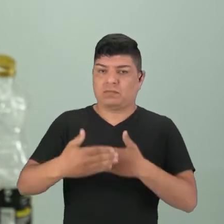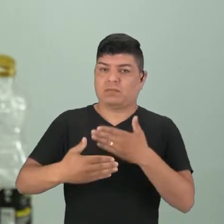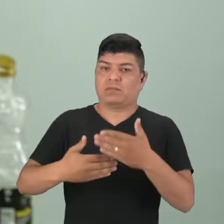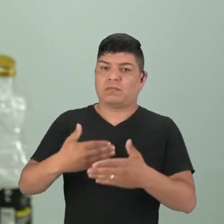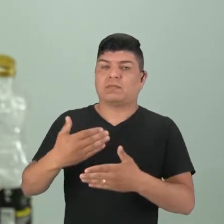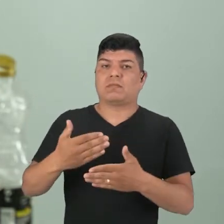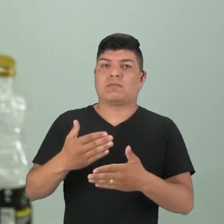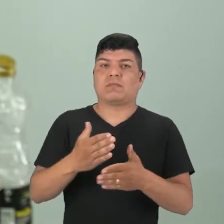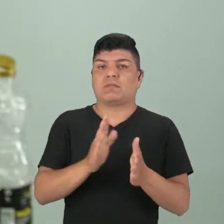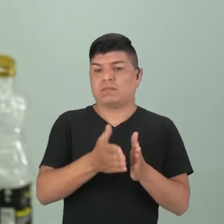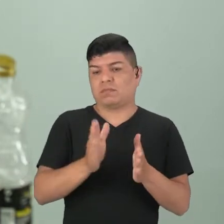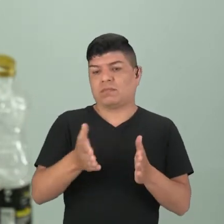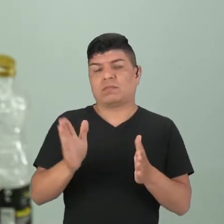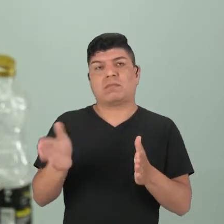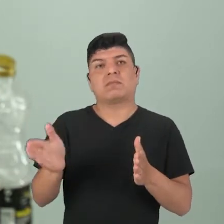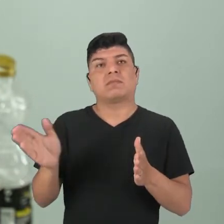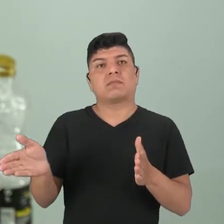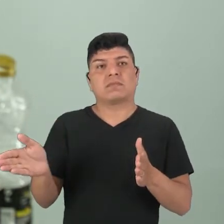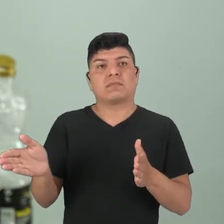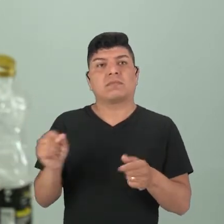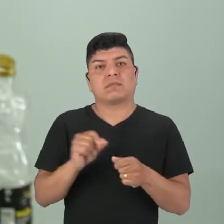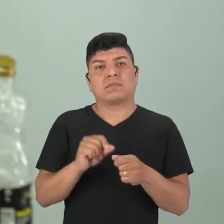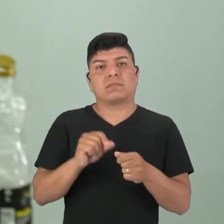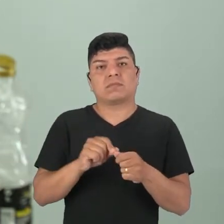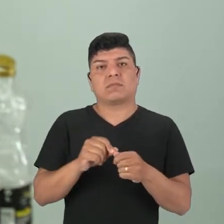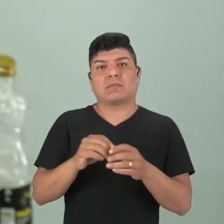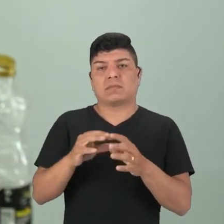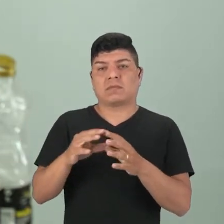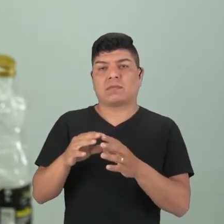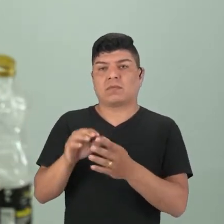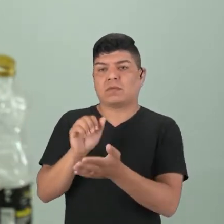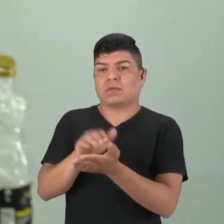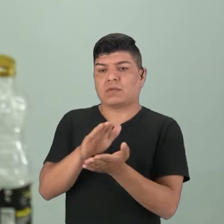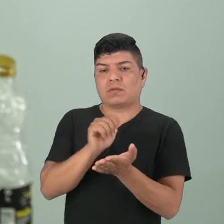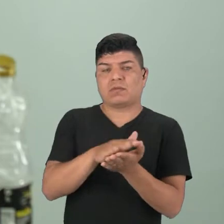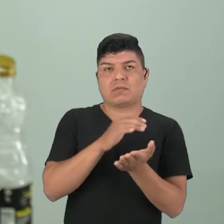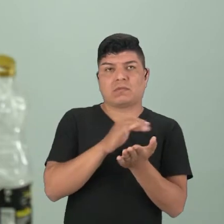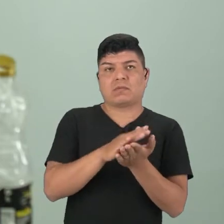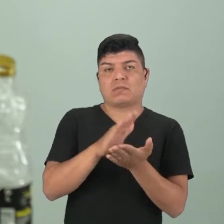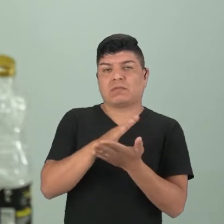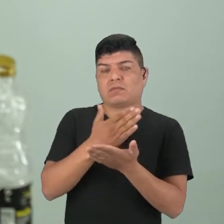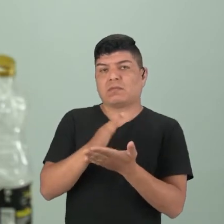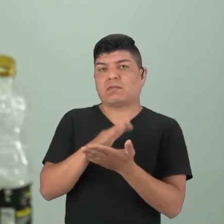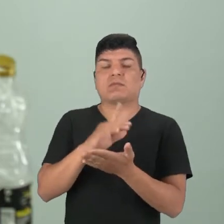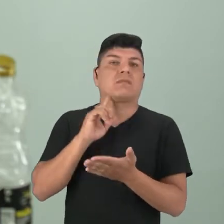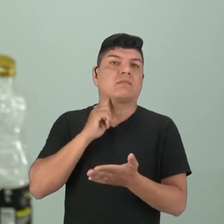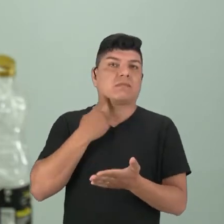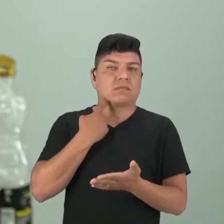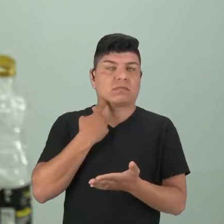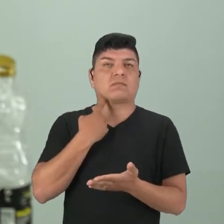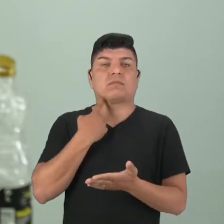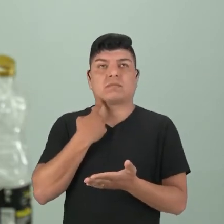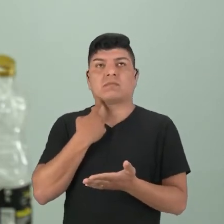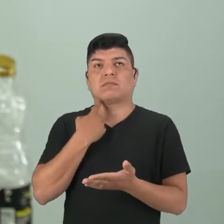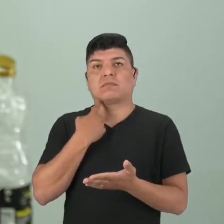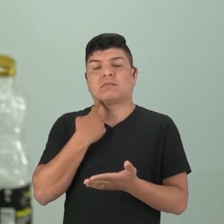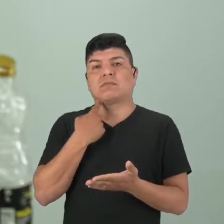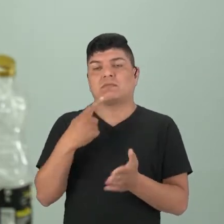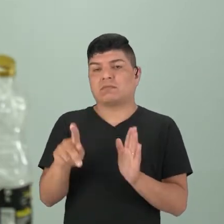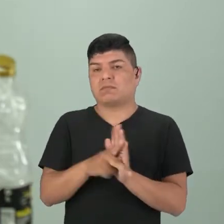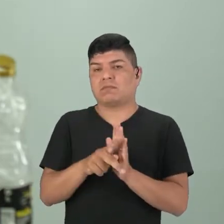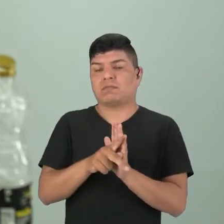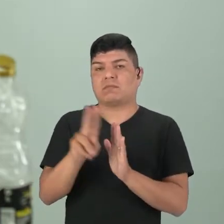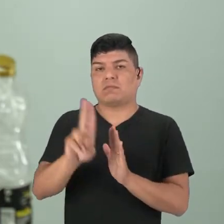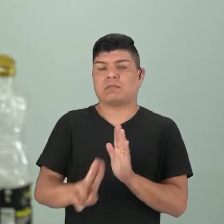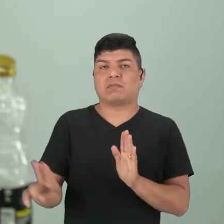etapas, né? Onde faz essa extração de alguns materiais encontrados nela, algumas substâncias, alguns elementos que não são próprios